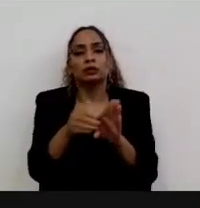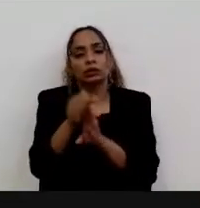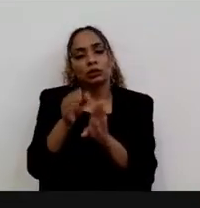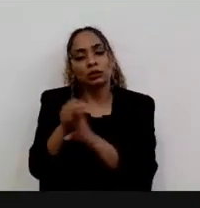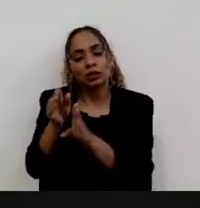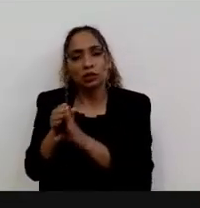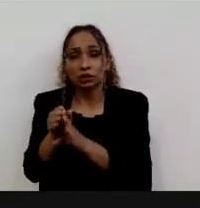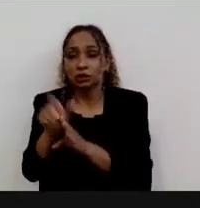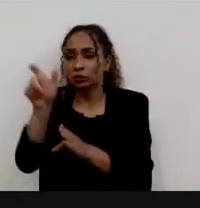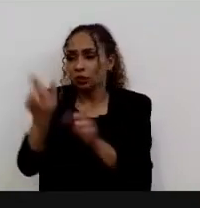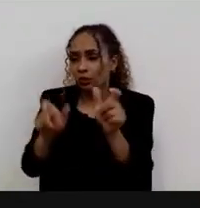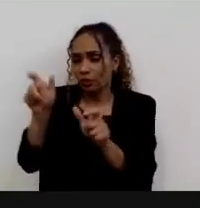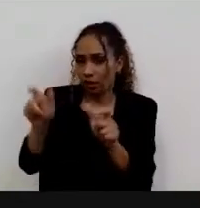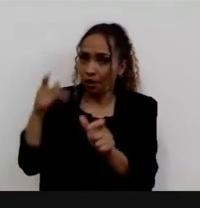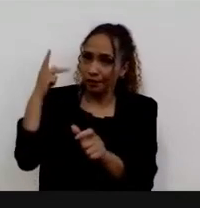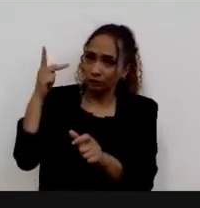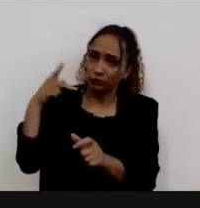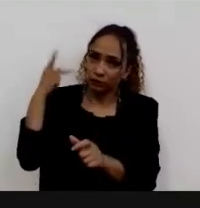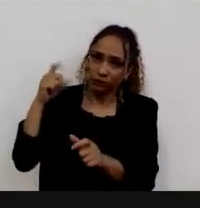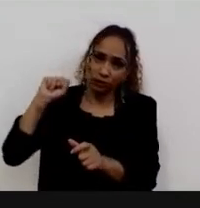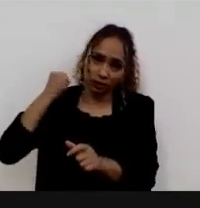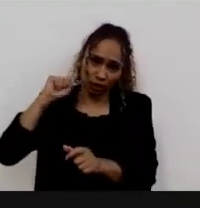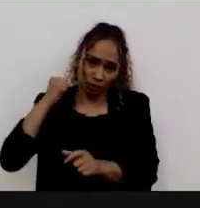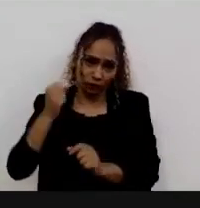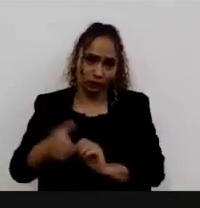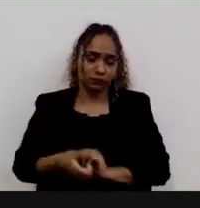aos senadores, aos parlamentares.